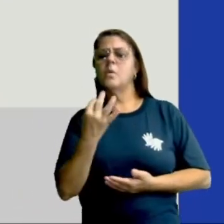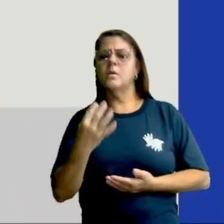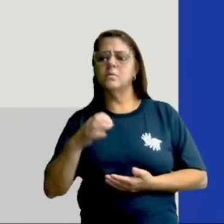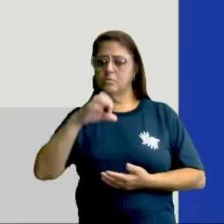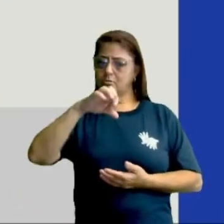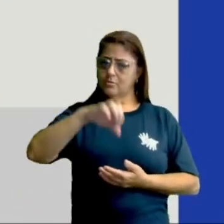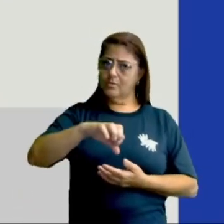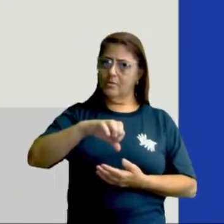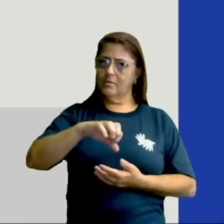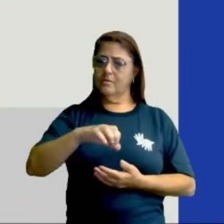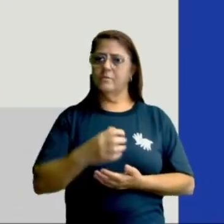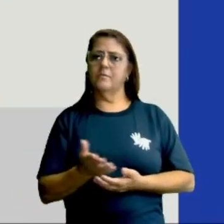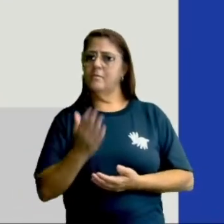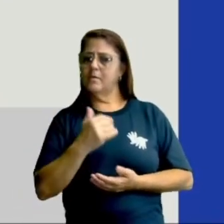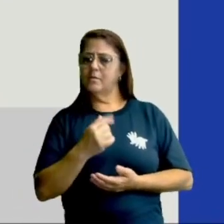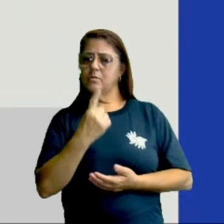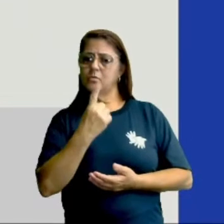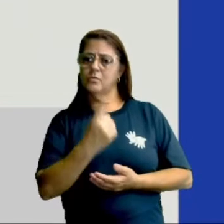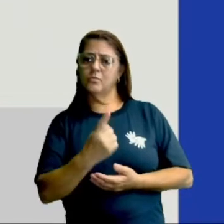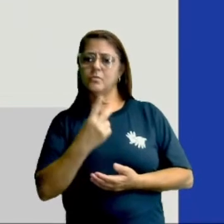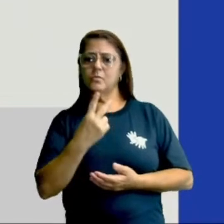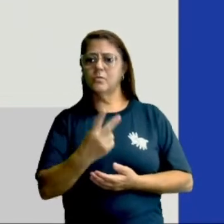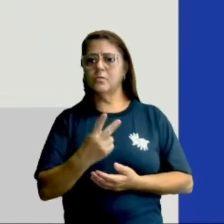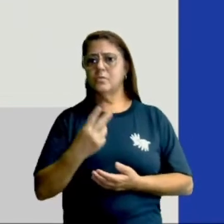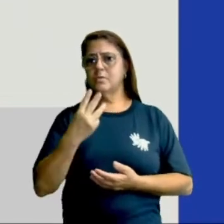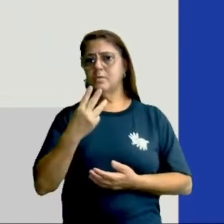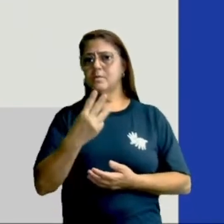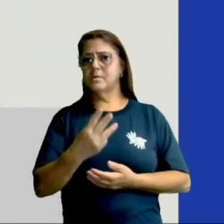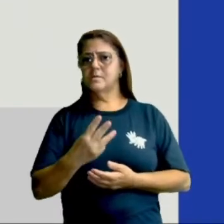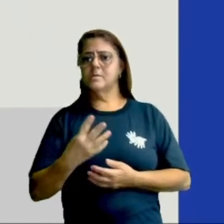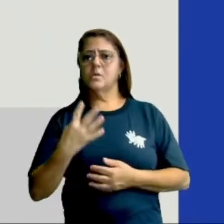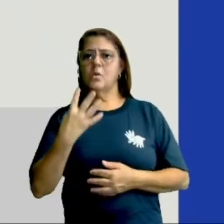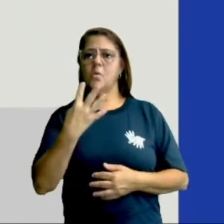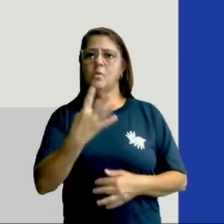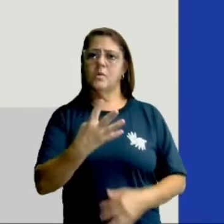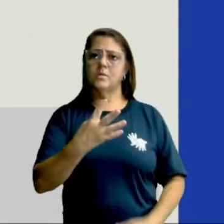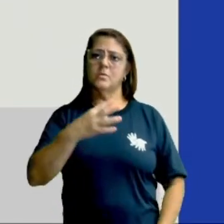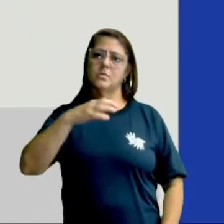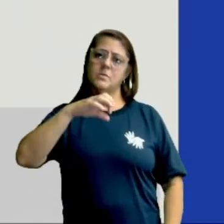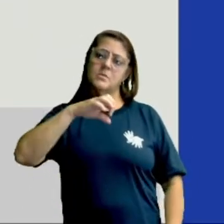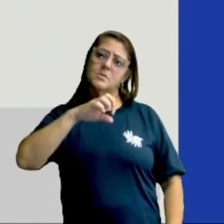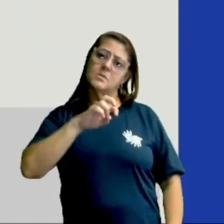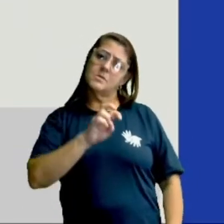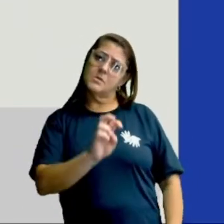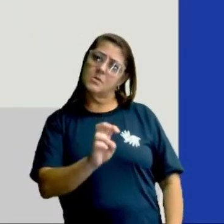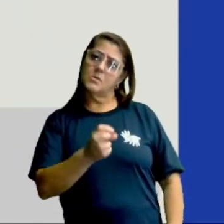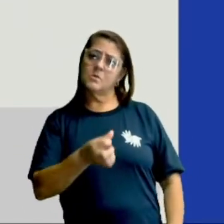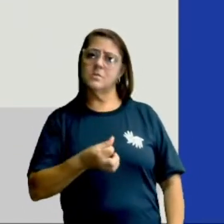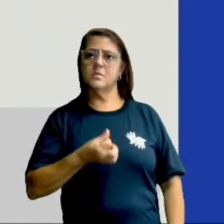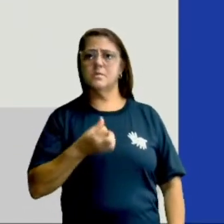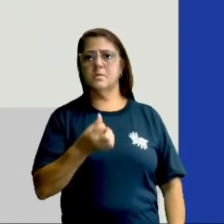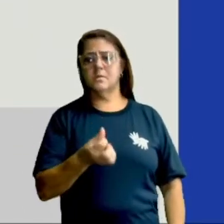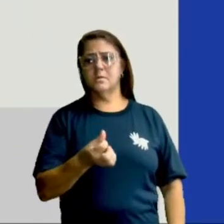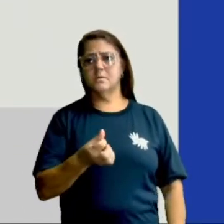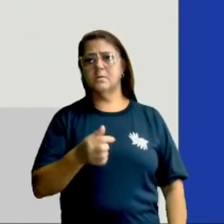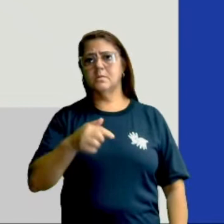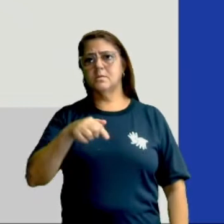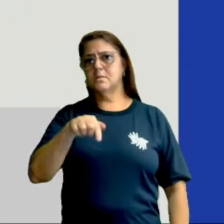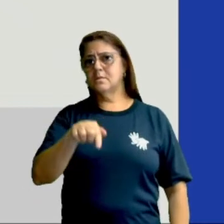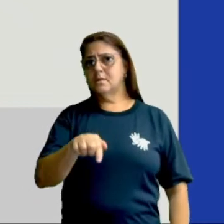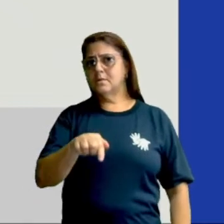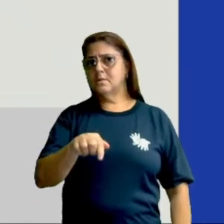9, não é isso? Então, vamos lá? 1, 2, 3, 4, 5,